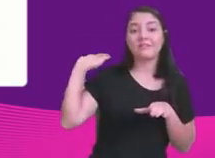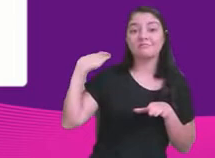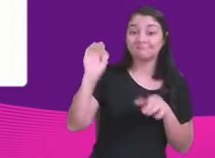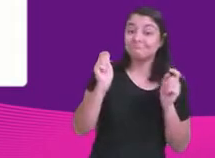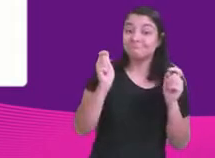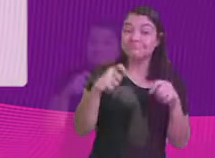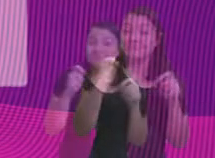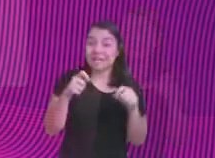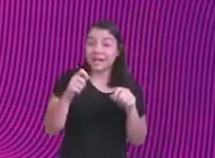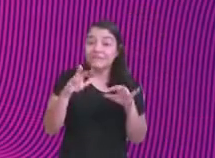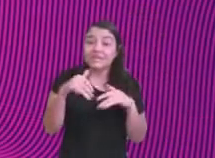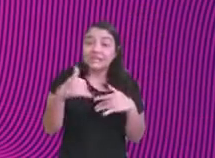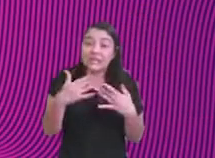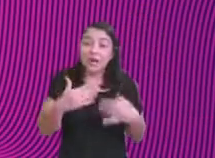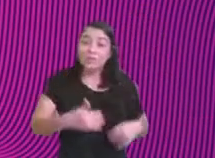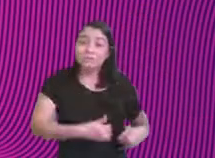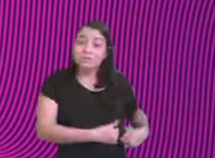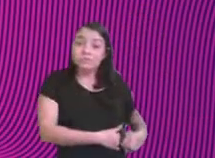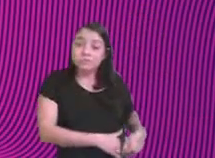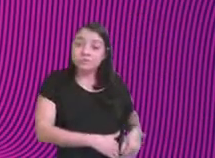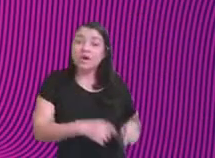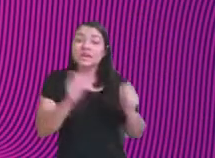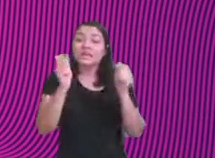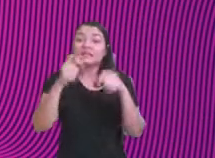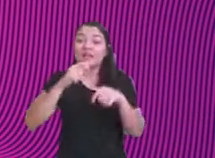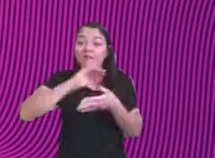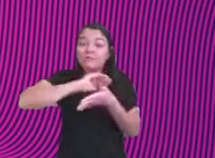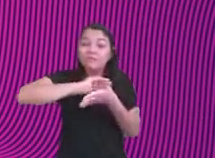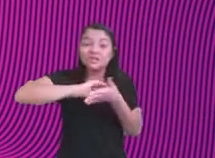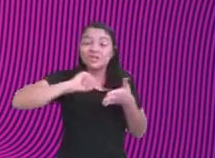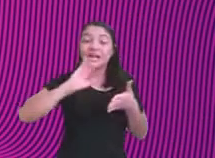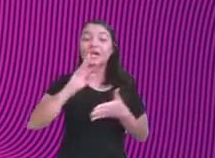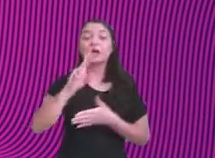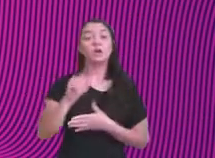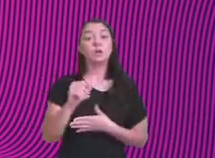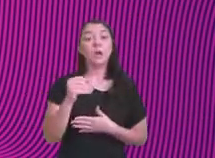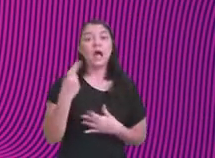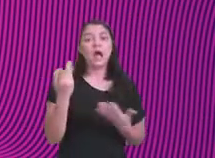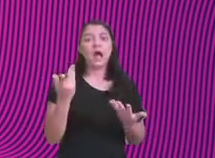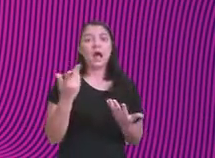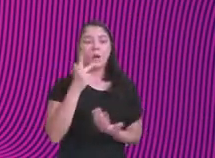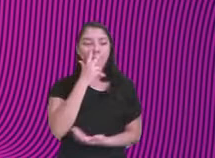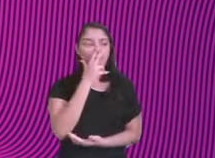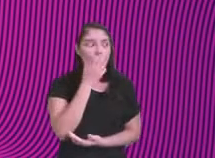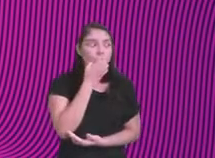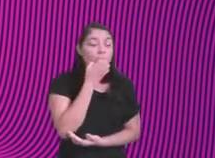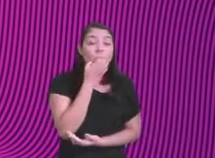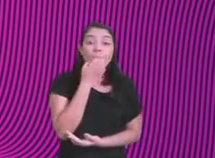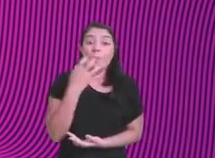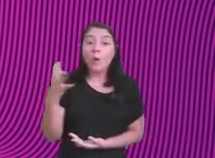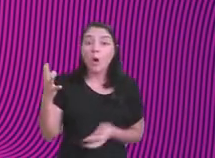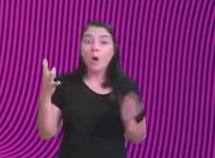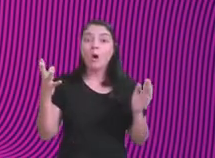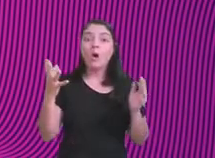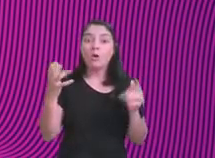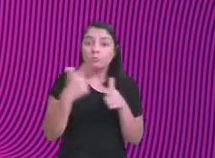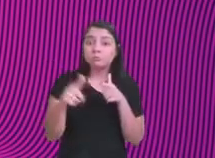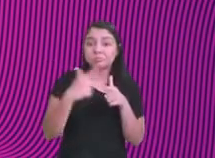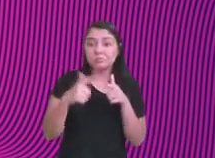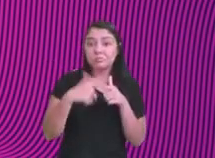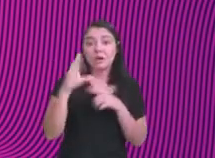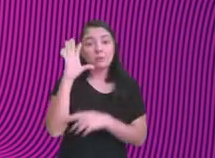por via transanal parecia ser a grande solução para